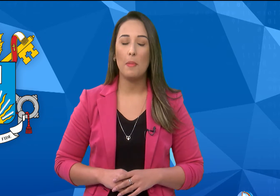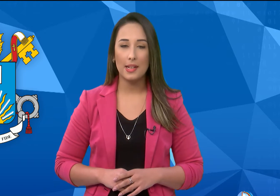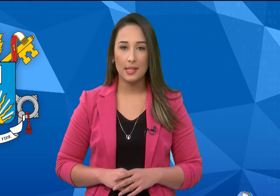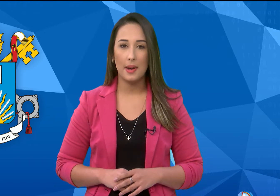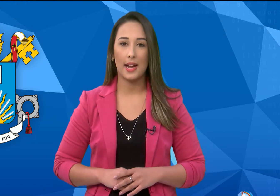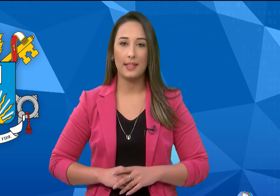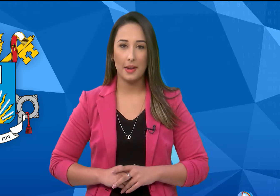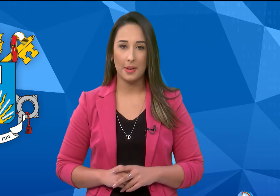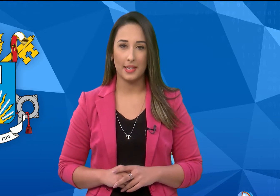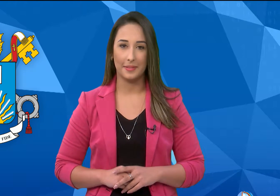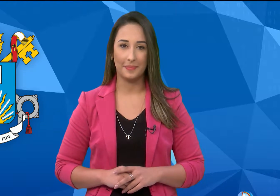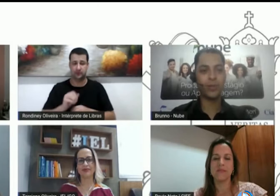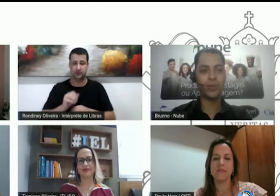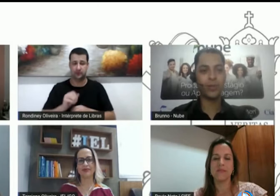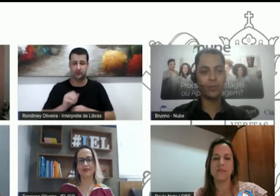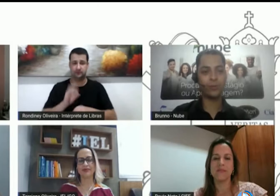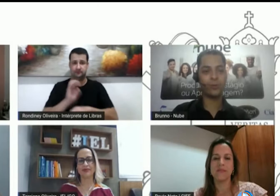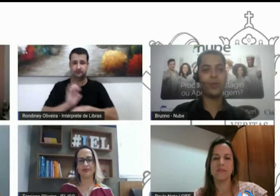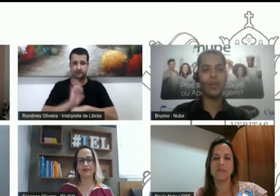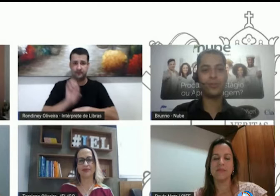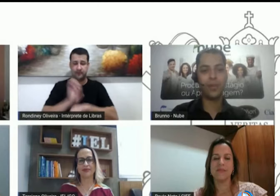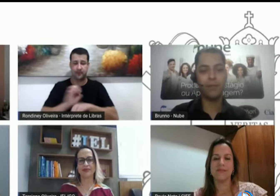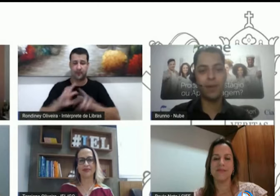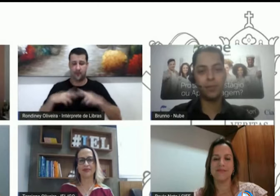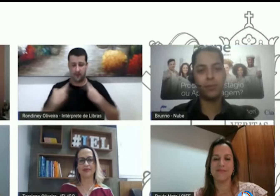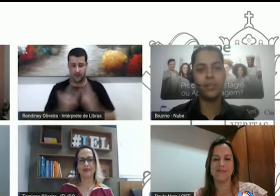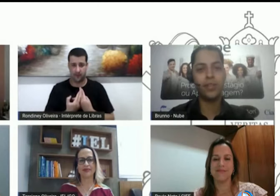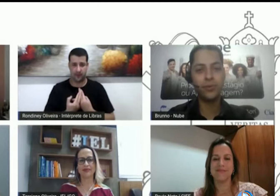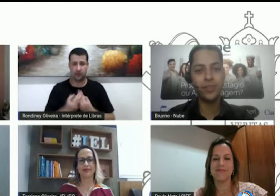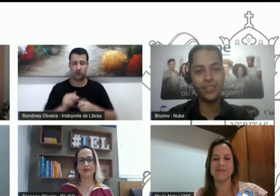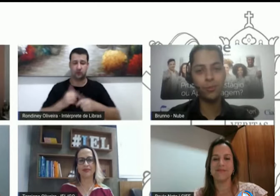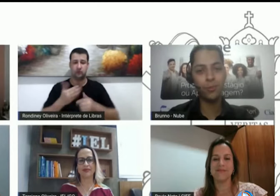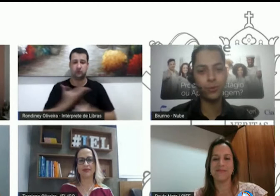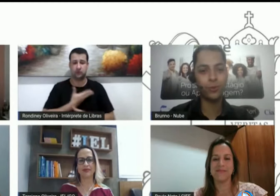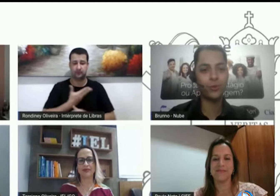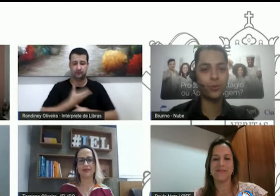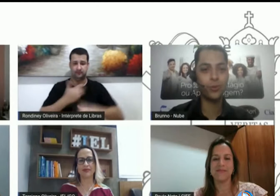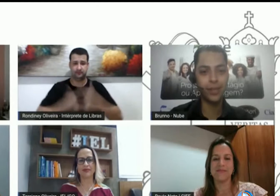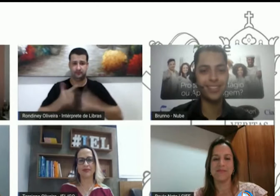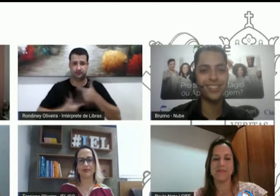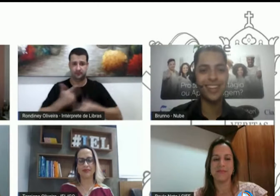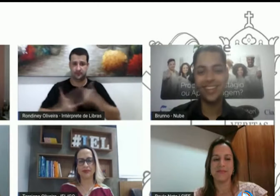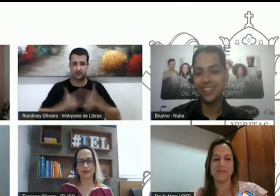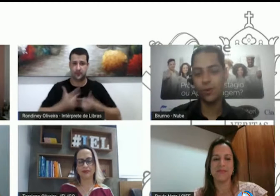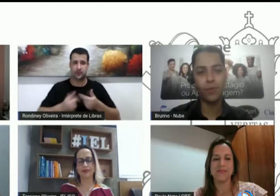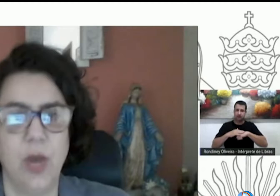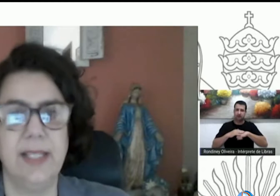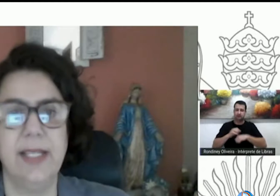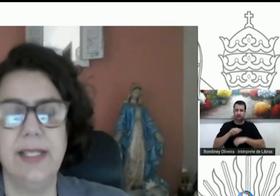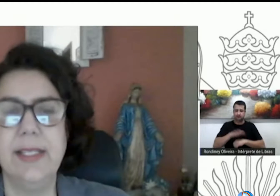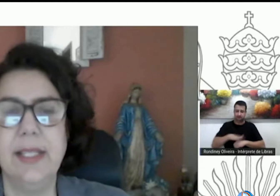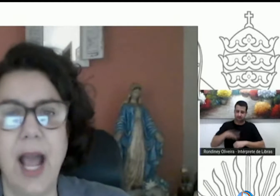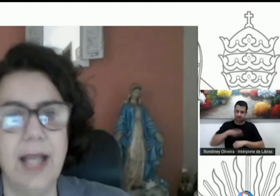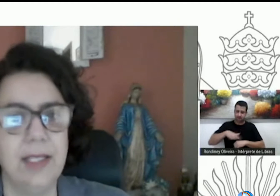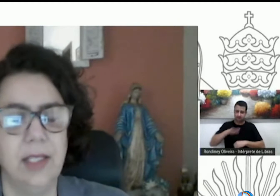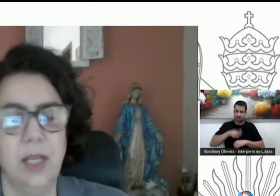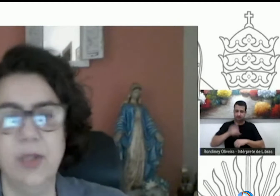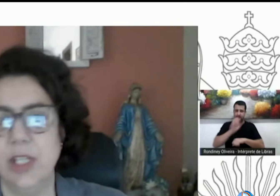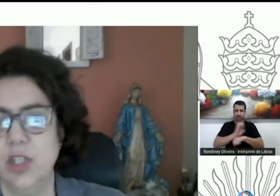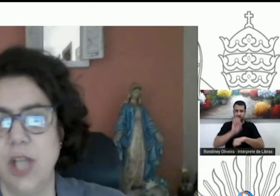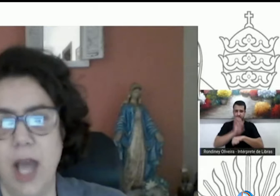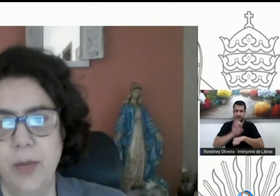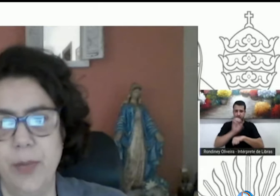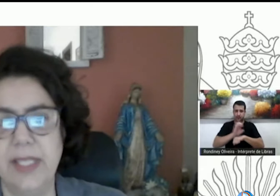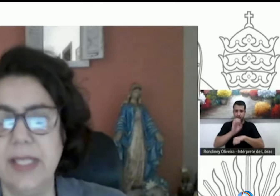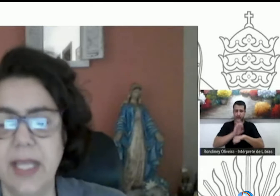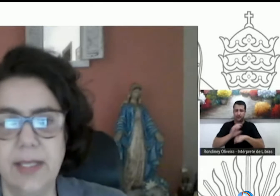na formação acadêmica. O evento, transmitido pelo YouTube da PUC Goiás, foi promovido pela Coordenação de